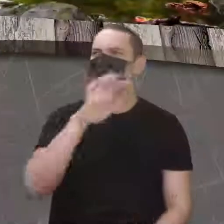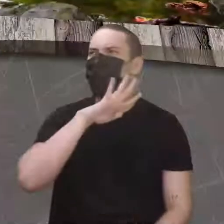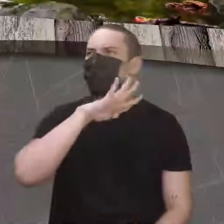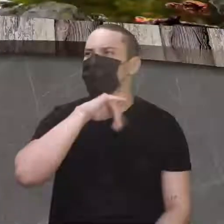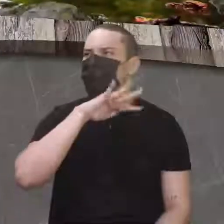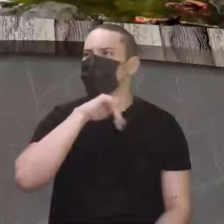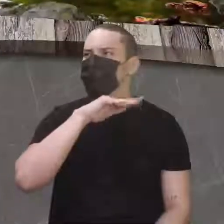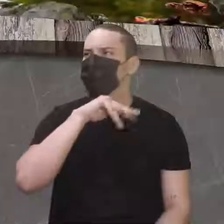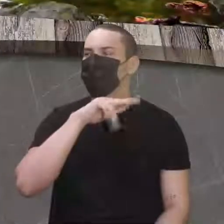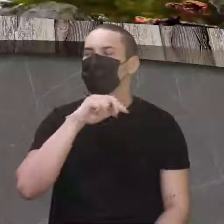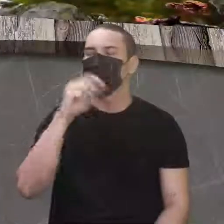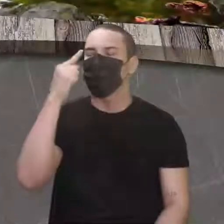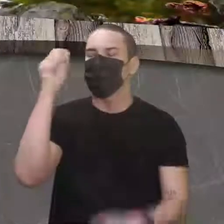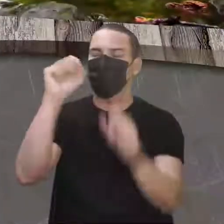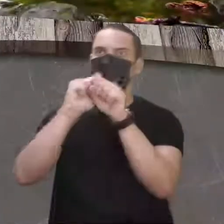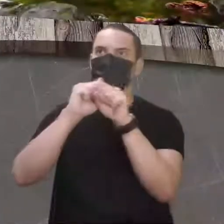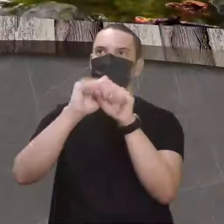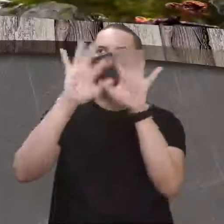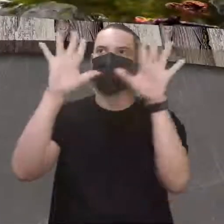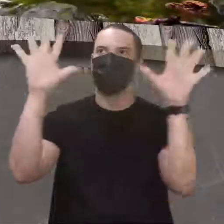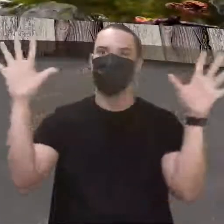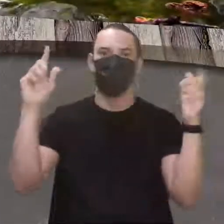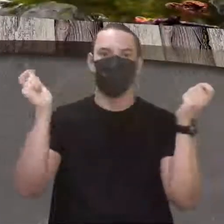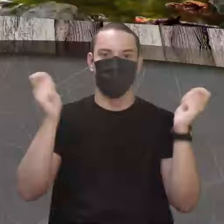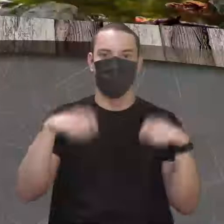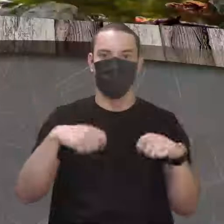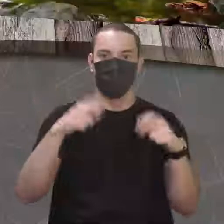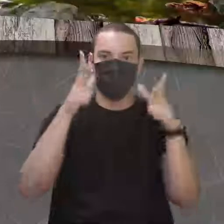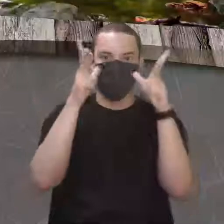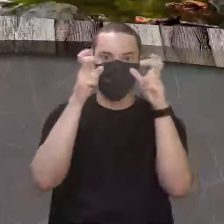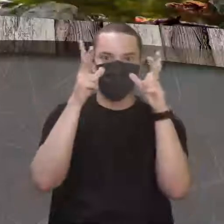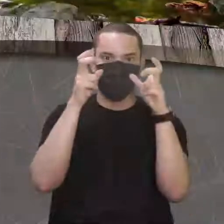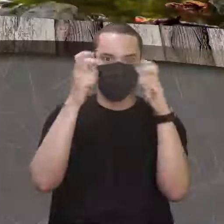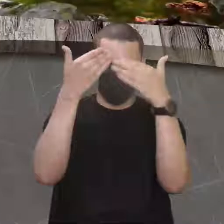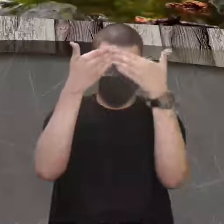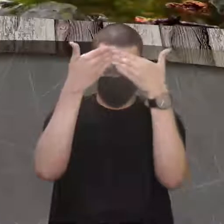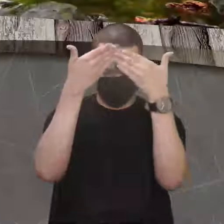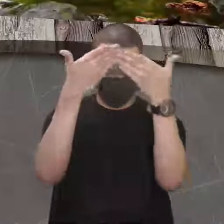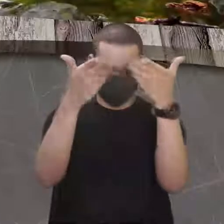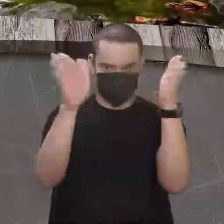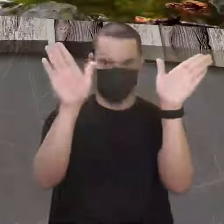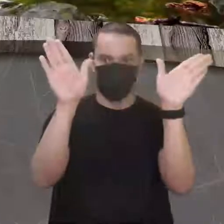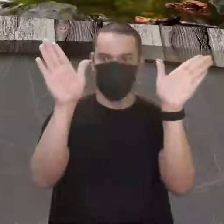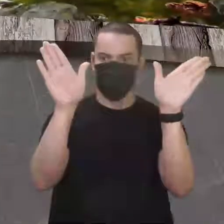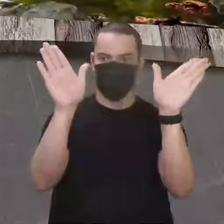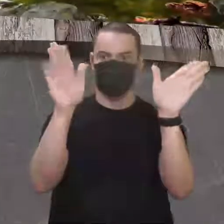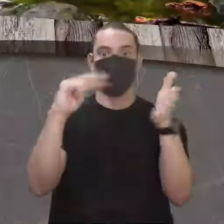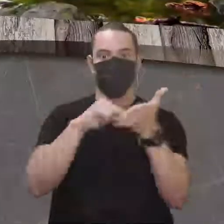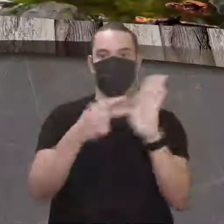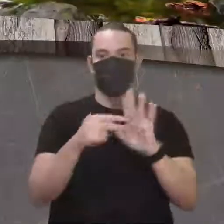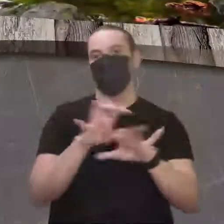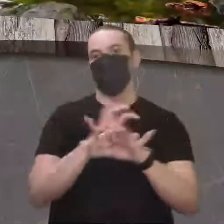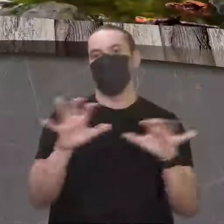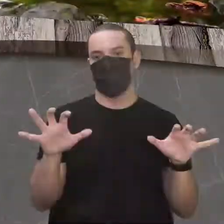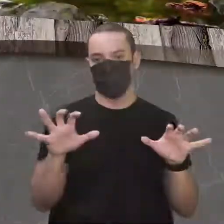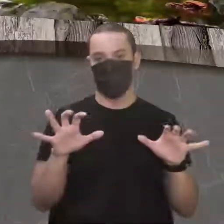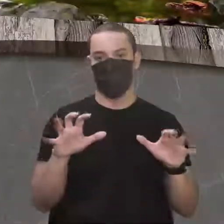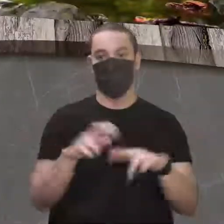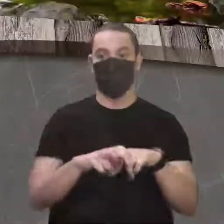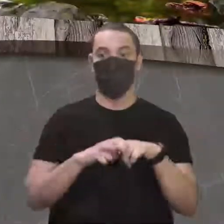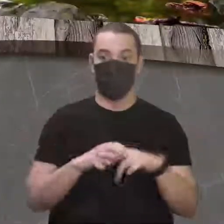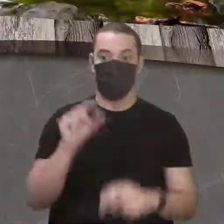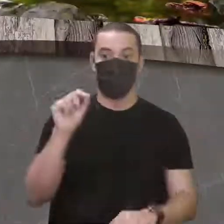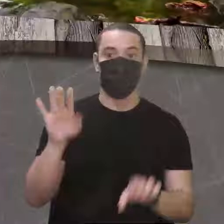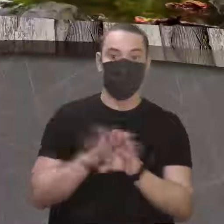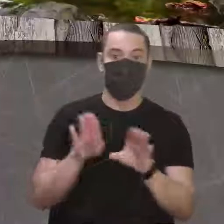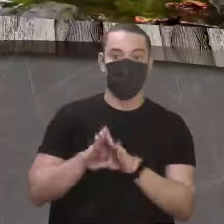repente vem assim um raiozinho de sol e daqui a pouco as nuvens todas se dissipam e ilumina tudo? É mais ou menos isso que aconteceu. Tanto para a